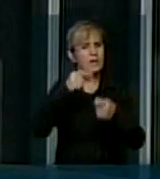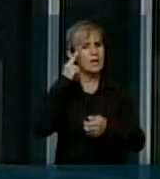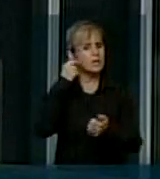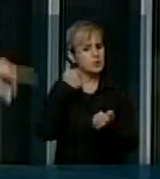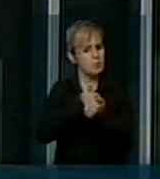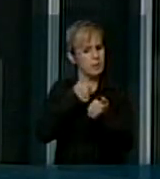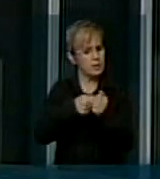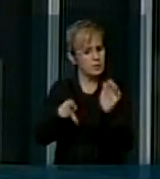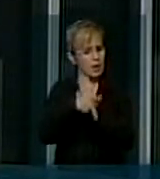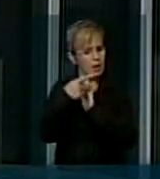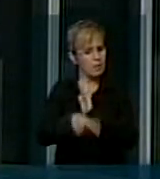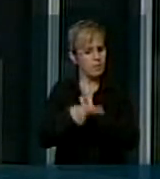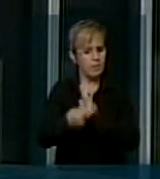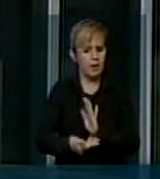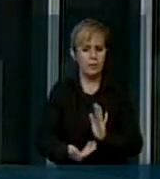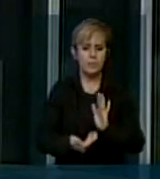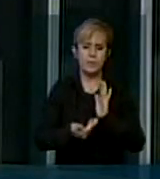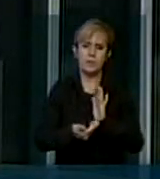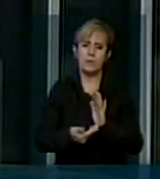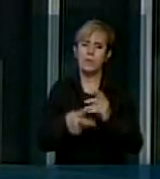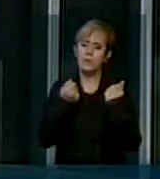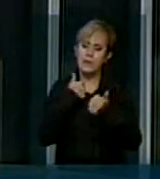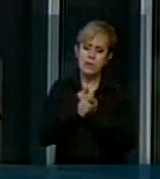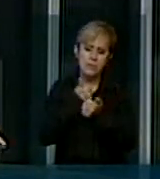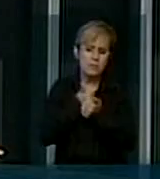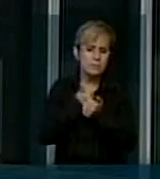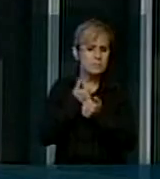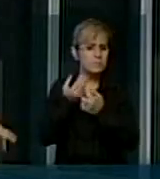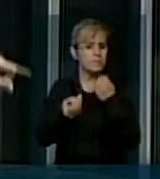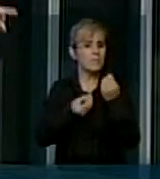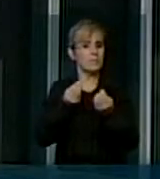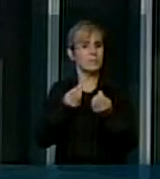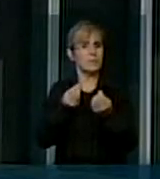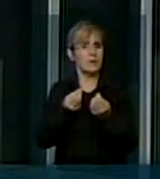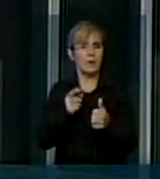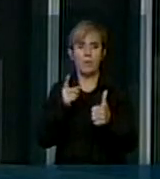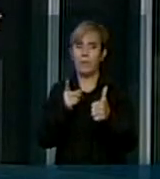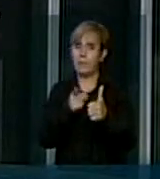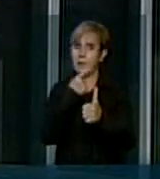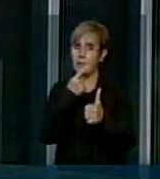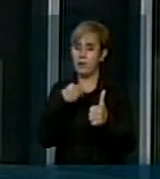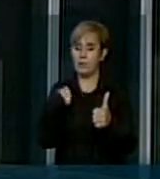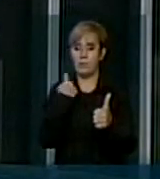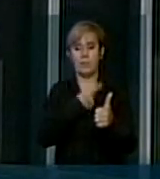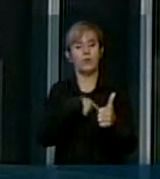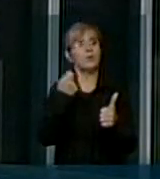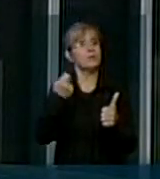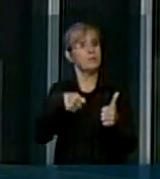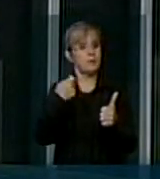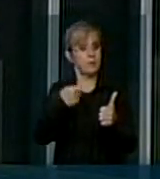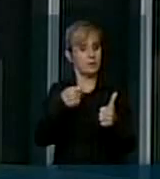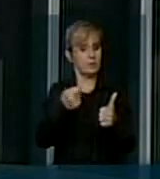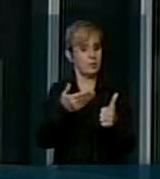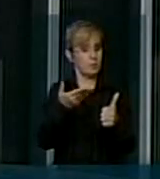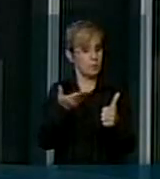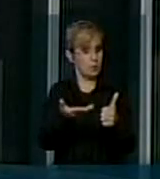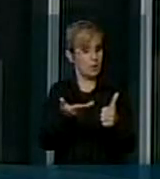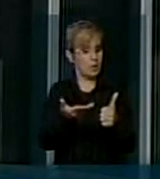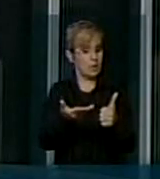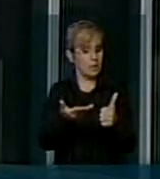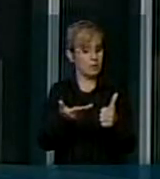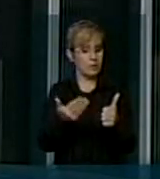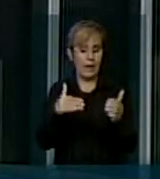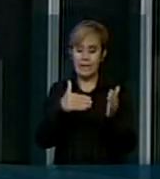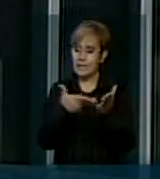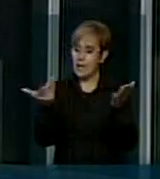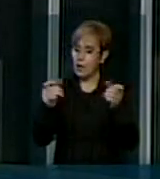esse parlamento, refletidas. Primeiro, nós precisamos, isso ainda não foi feito nessa